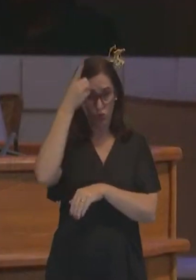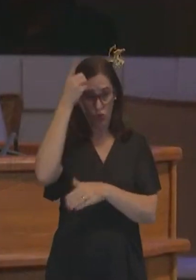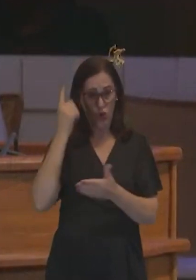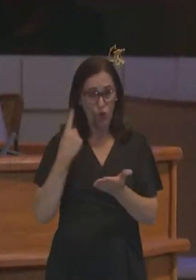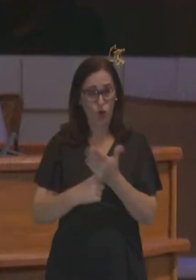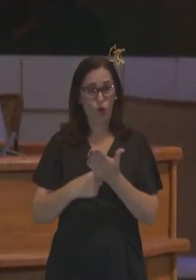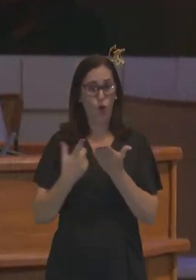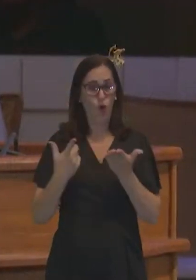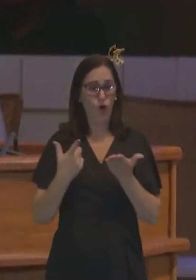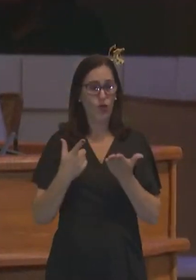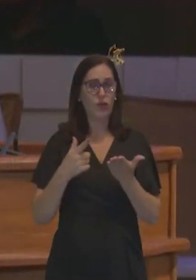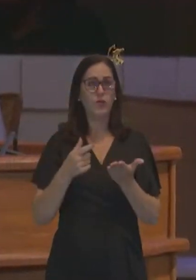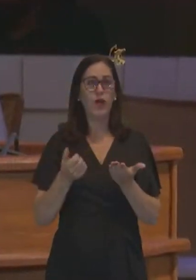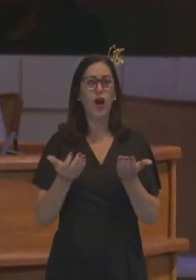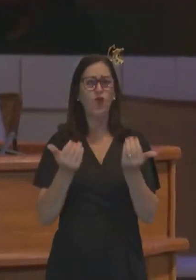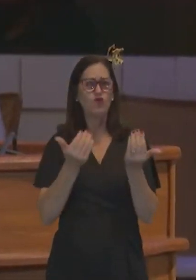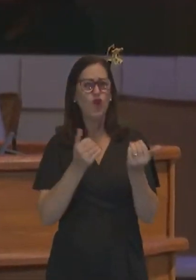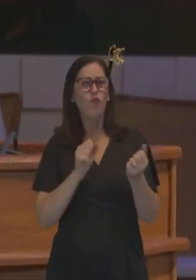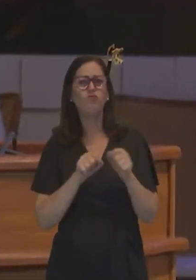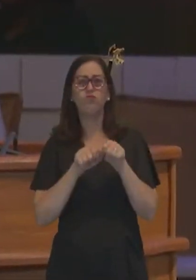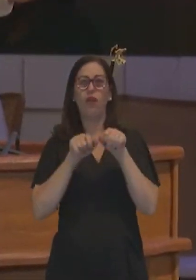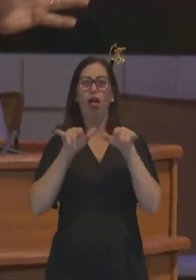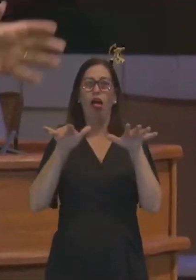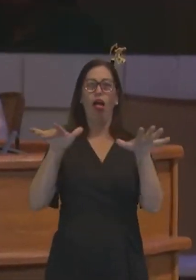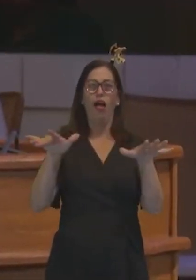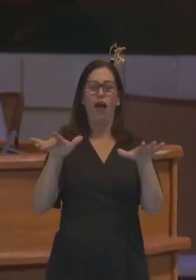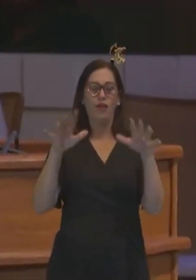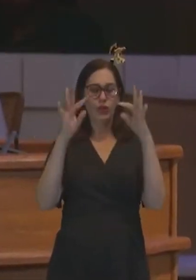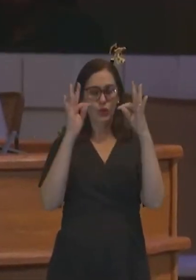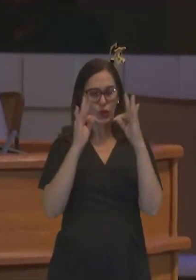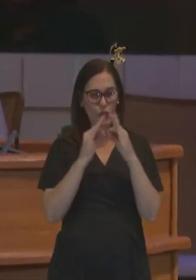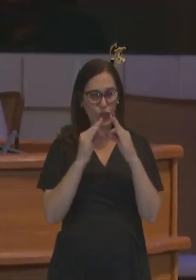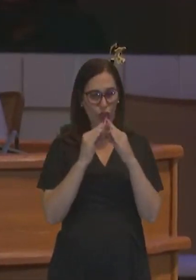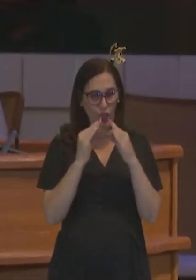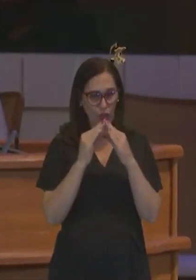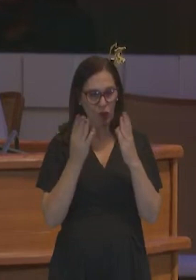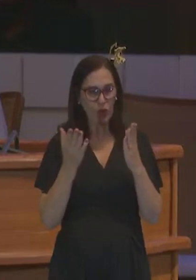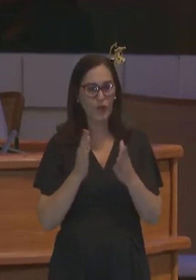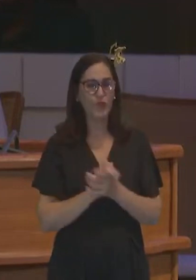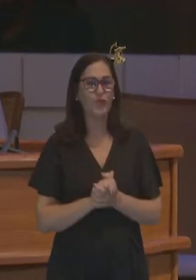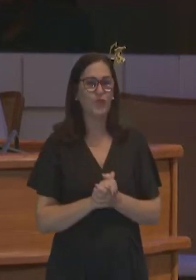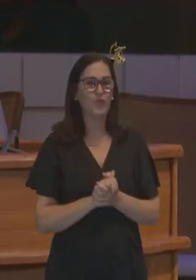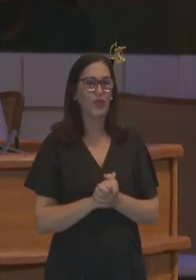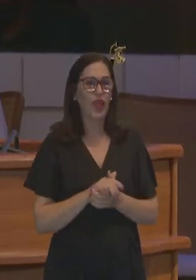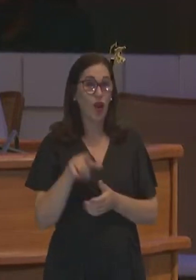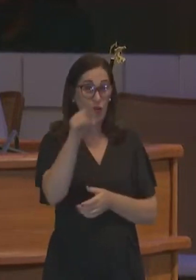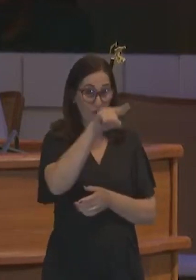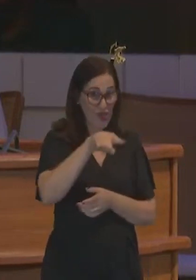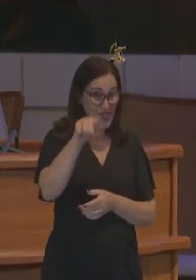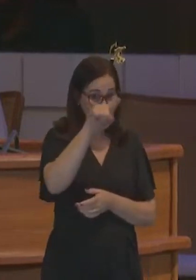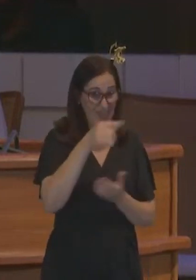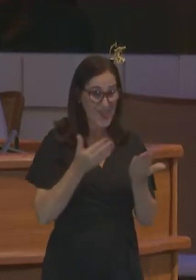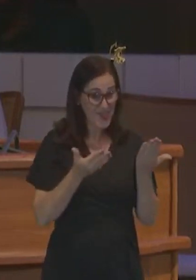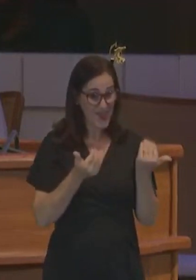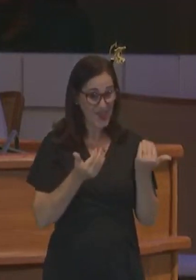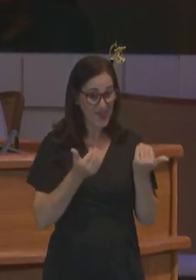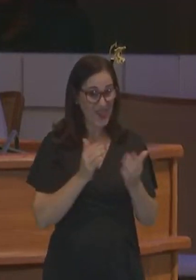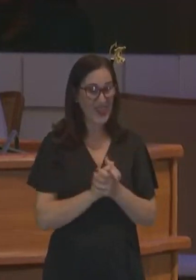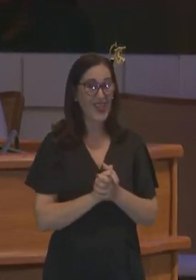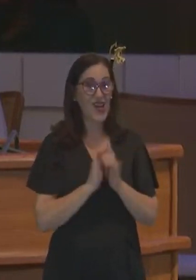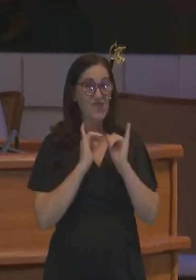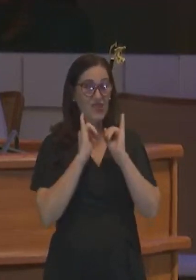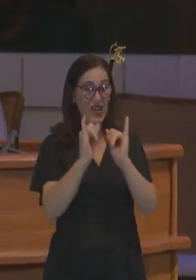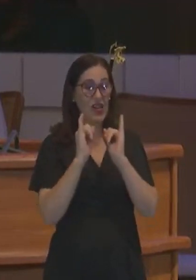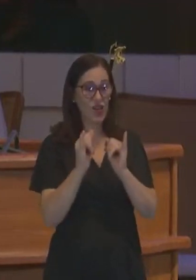para essa imensa juventude que estão espalhados também aqui pelo auditório, vocês queridos, dizer para vocês, sabe o